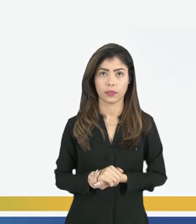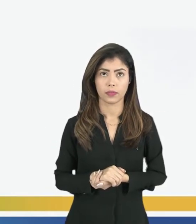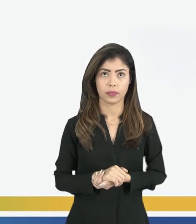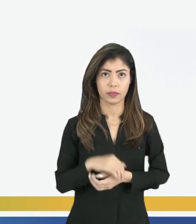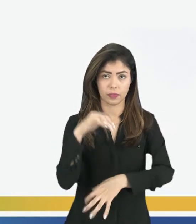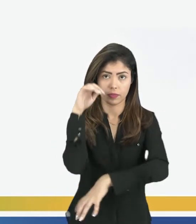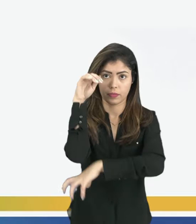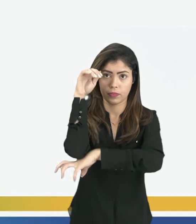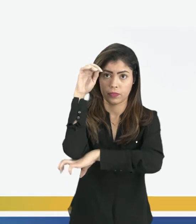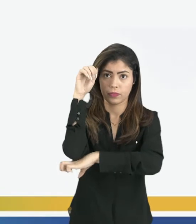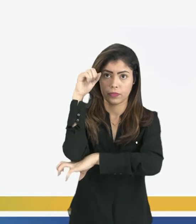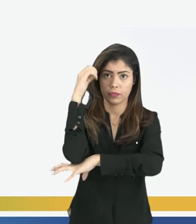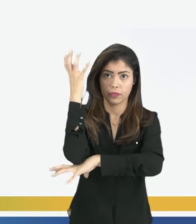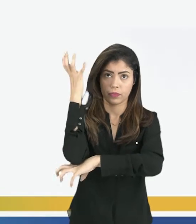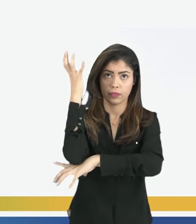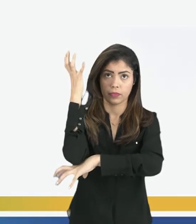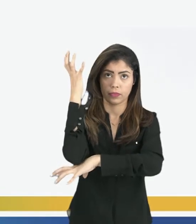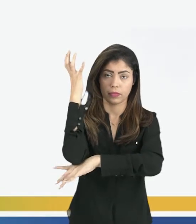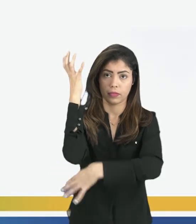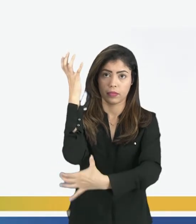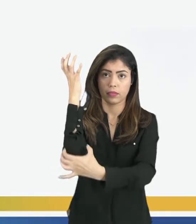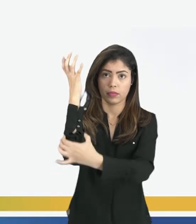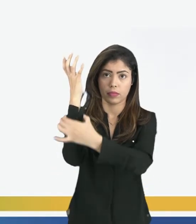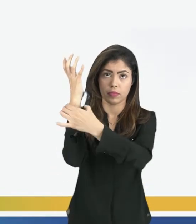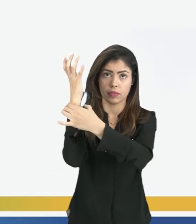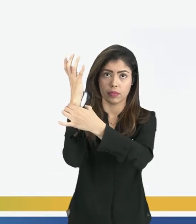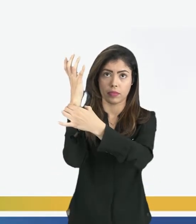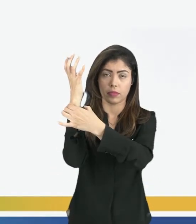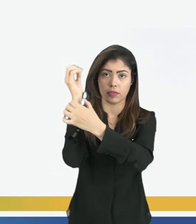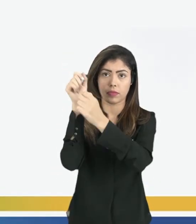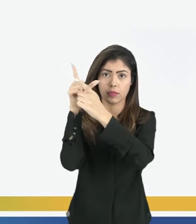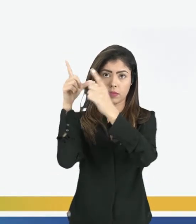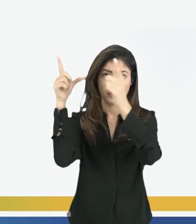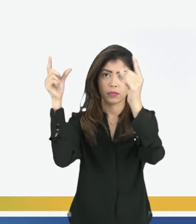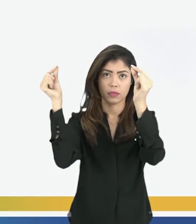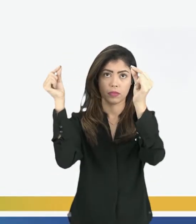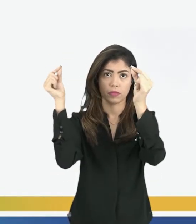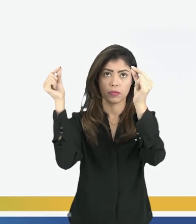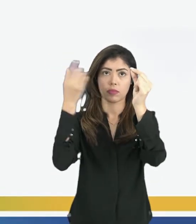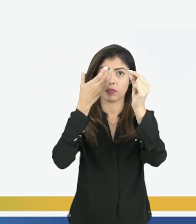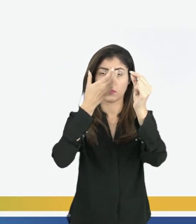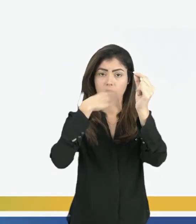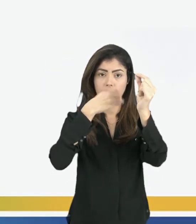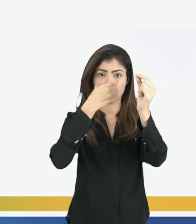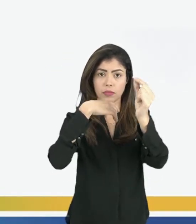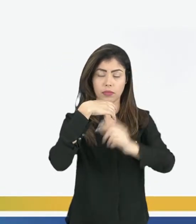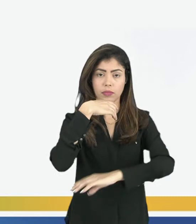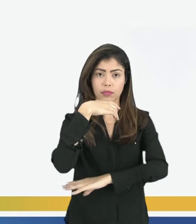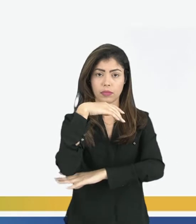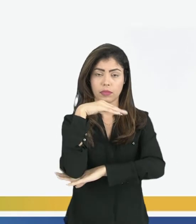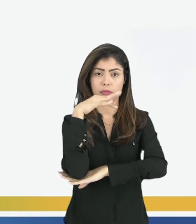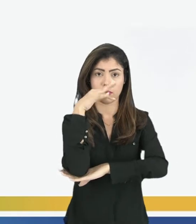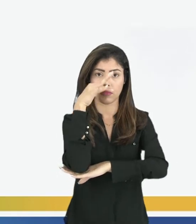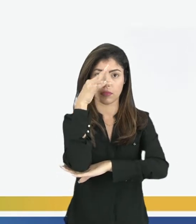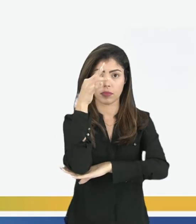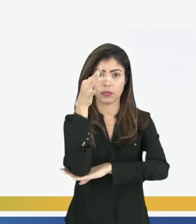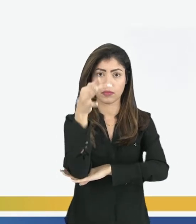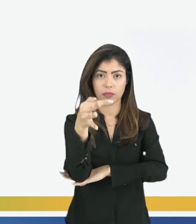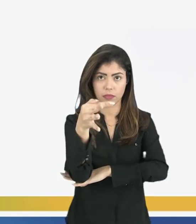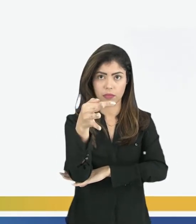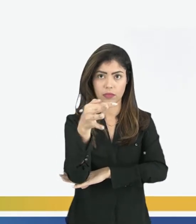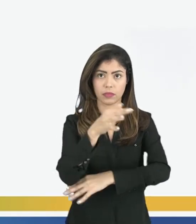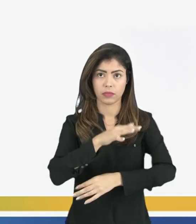a raiz, o caule, as folhas, o fruto e